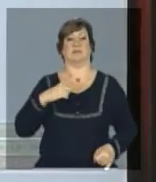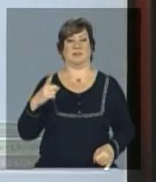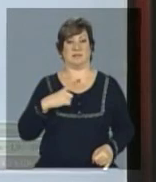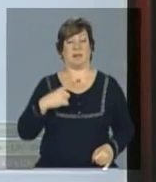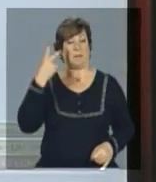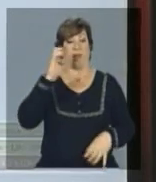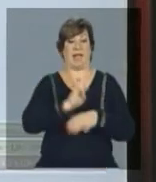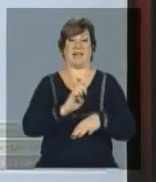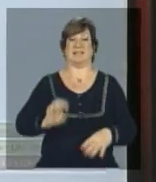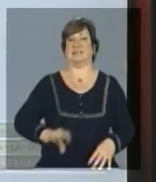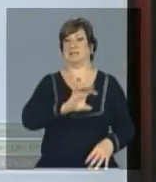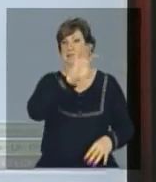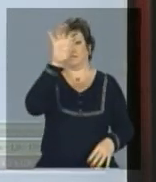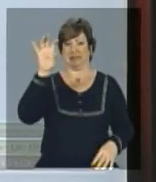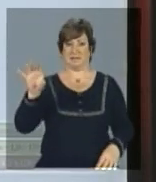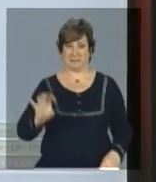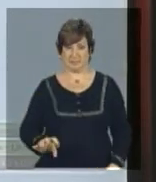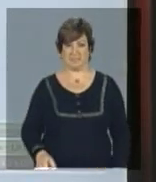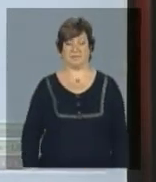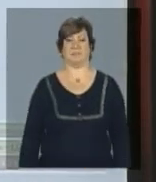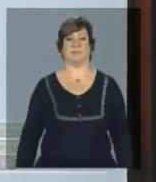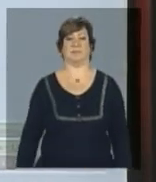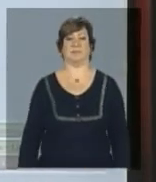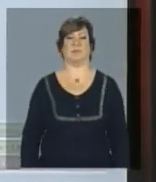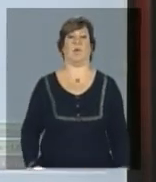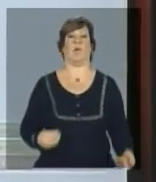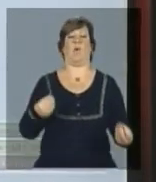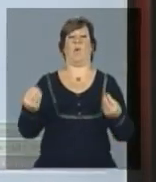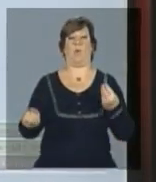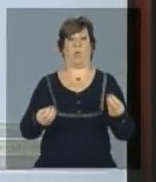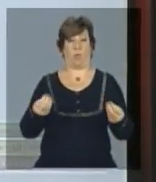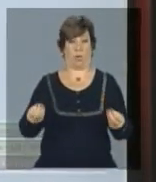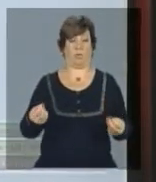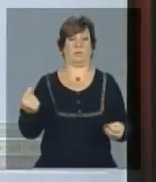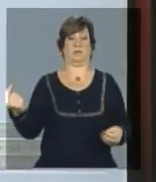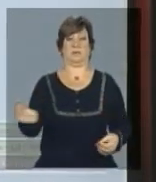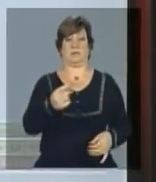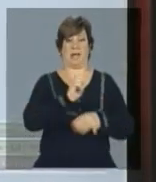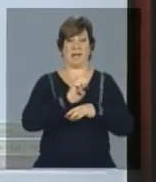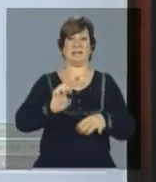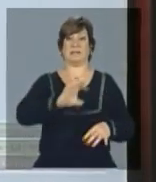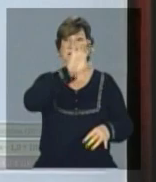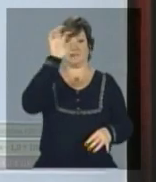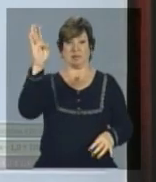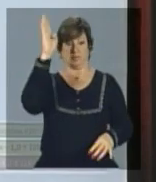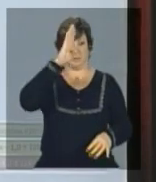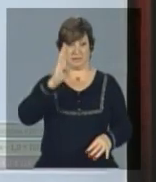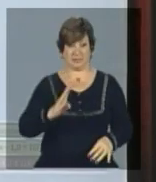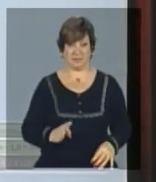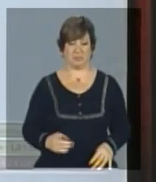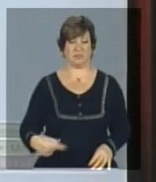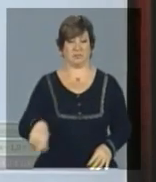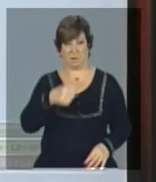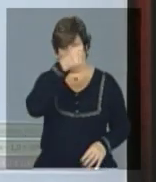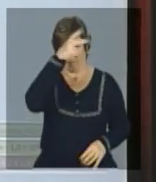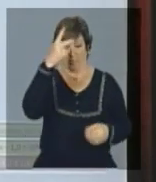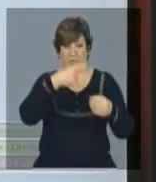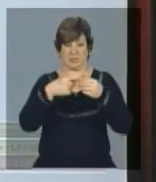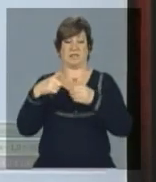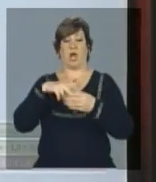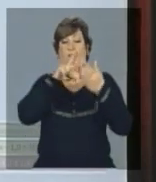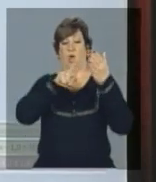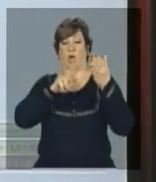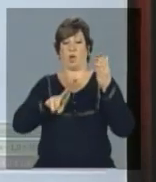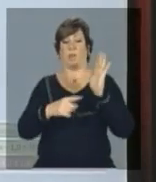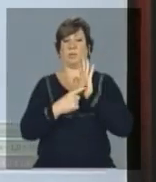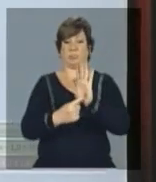por estado, né? Como é que se distribui em cada um dos estados do Brasil, esses municípios, e vai ter o nome deles